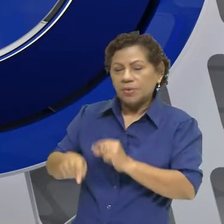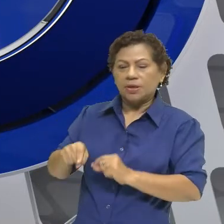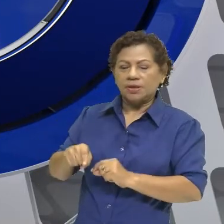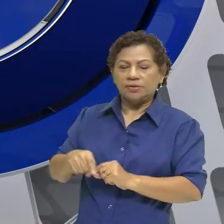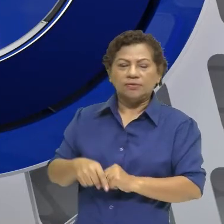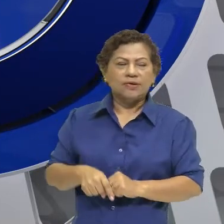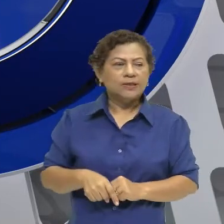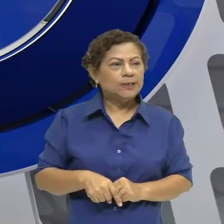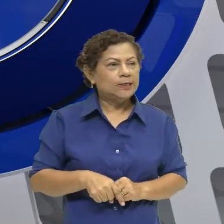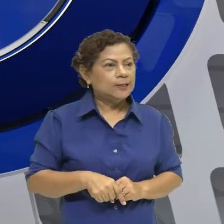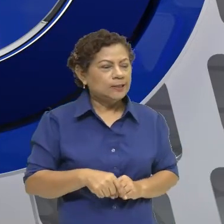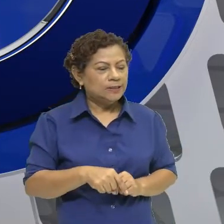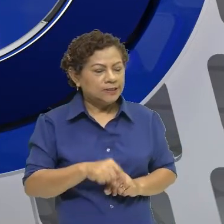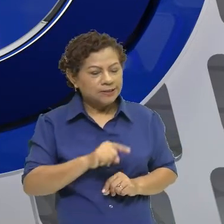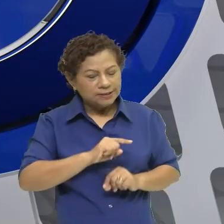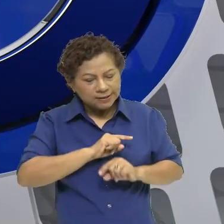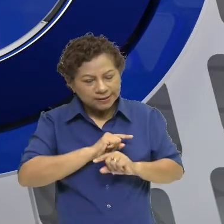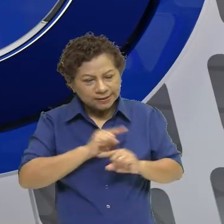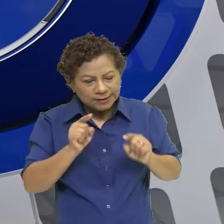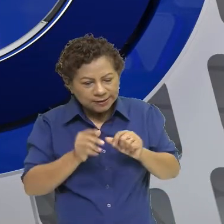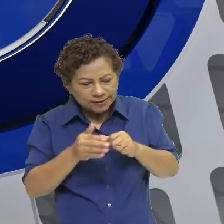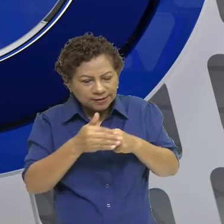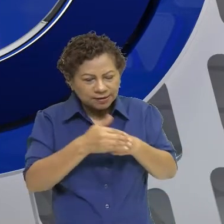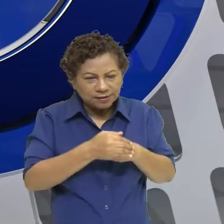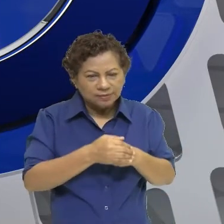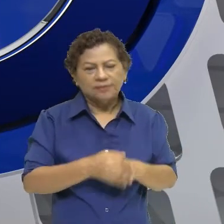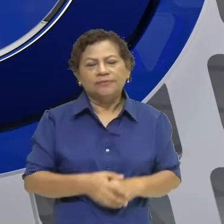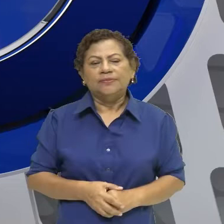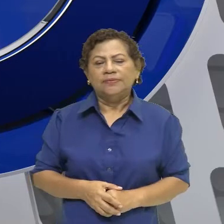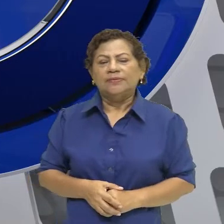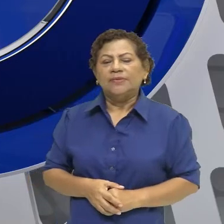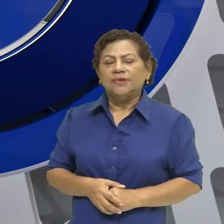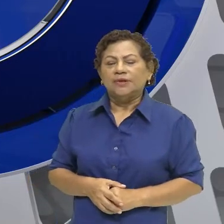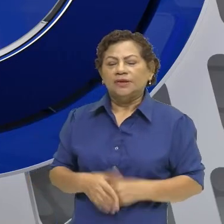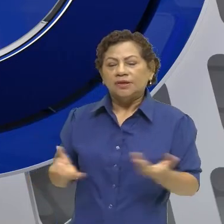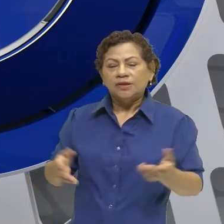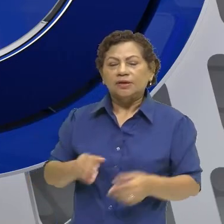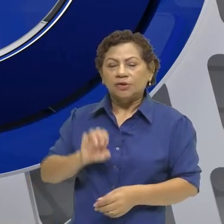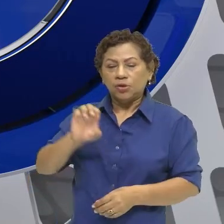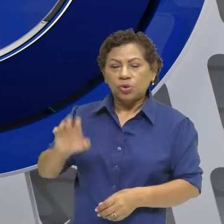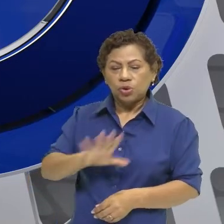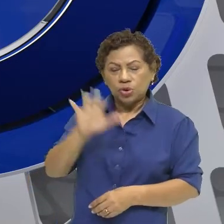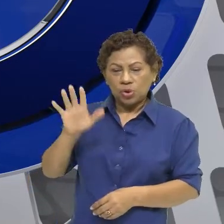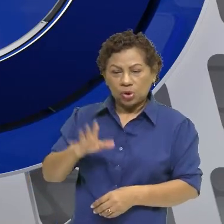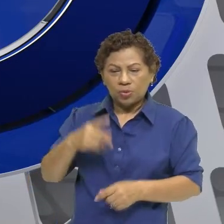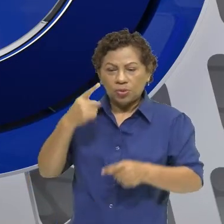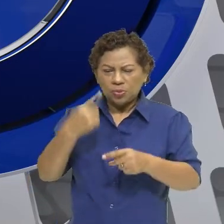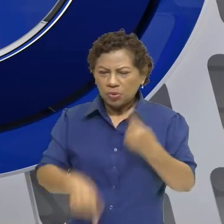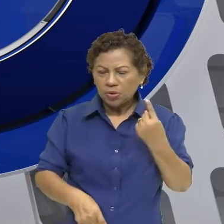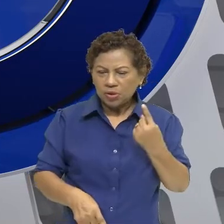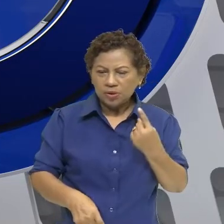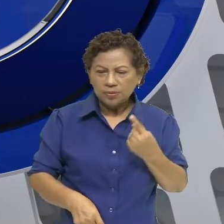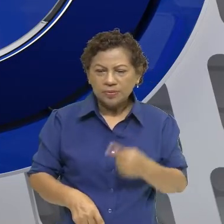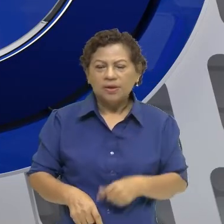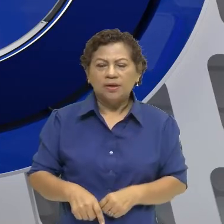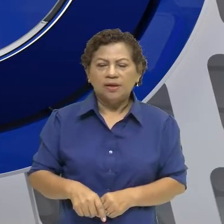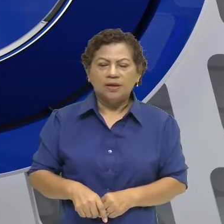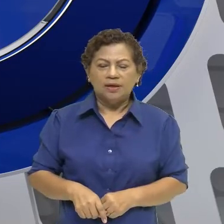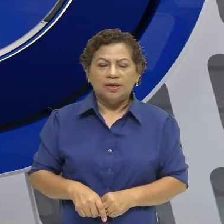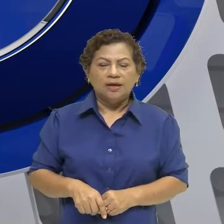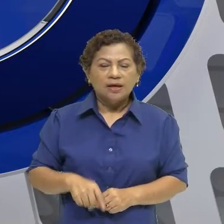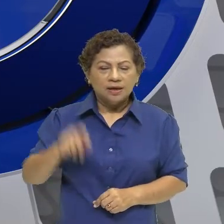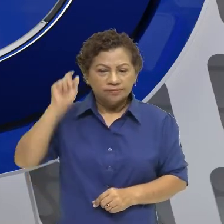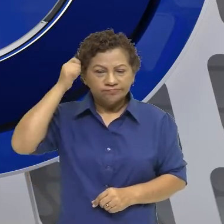aqui. Vocês não podem adorar seus deuses, vocês não podem cantar as suas músicas, nem dançar as suas danças.